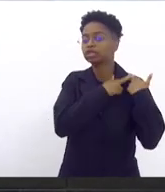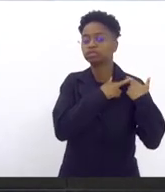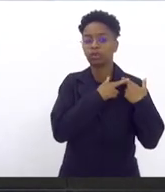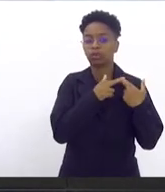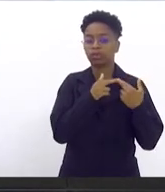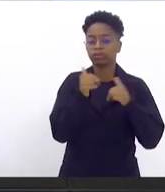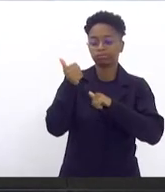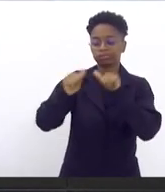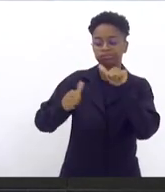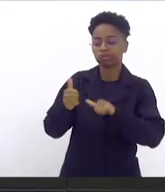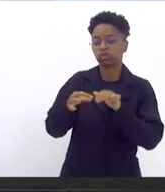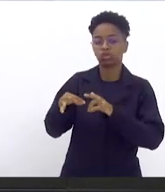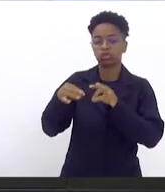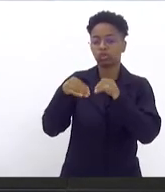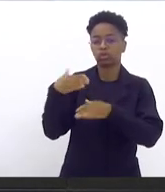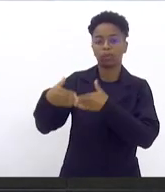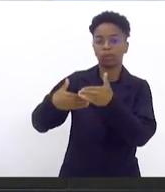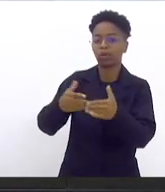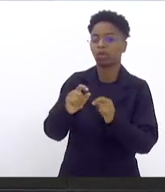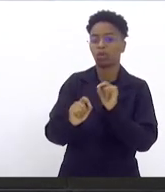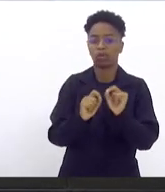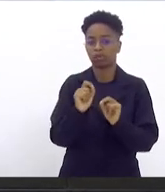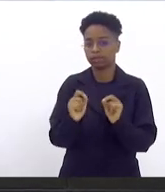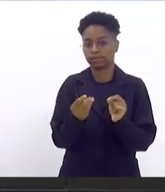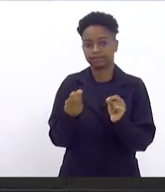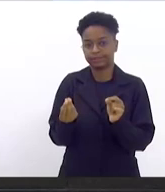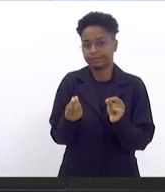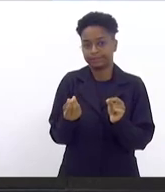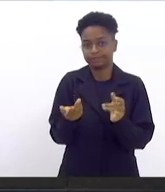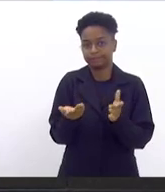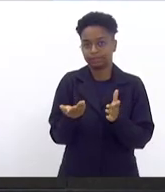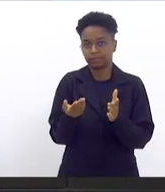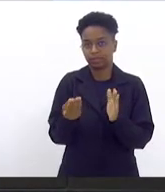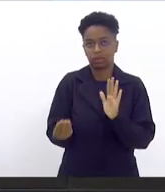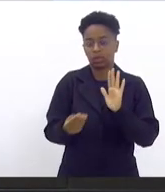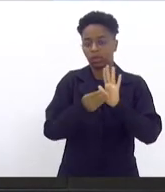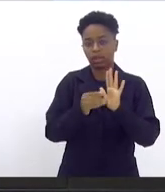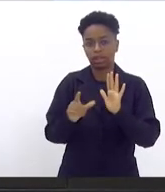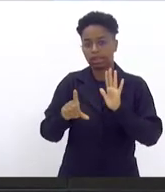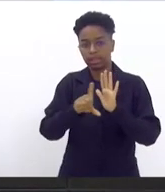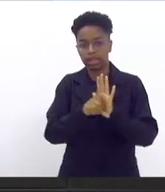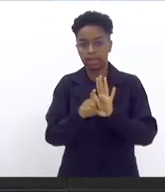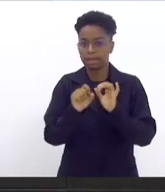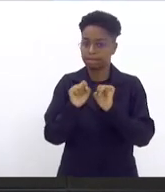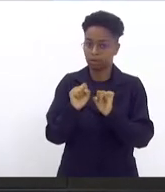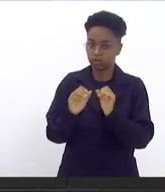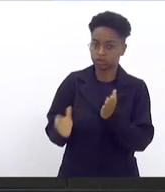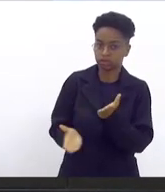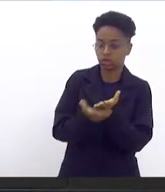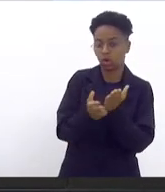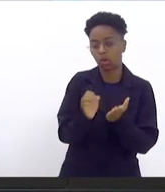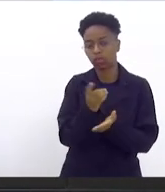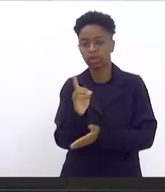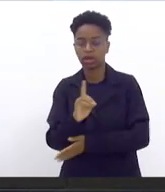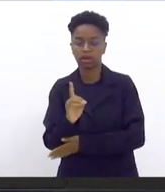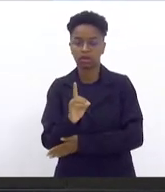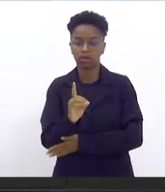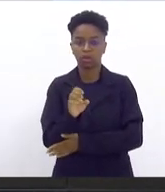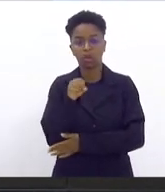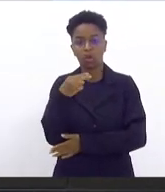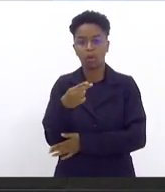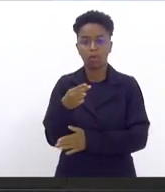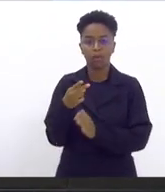saneamento de todos os processos é botar leis, eventualmente, que possam ser anexadas ou não,